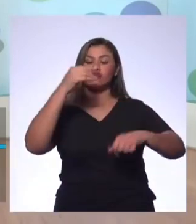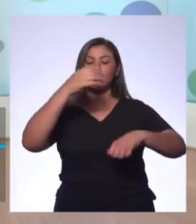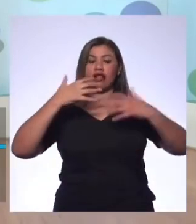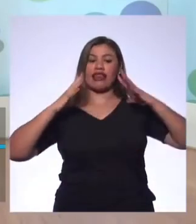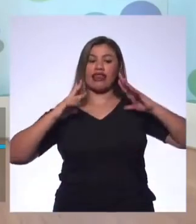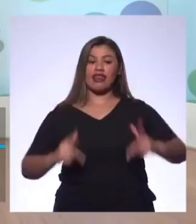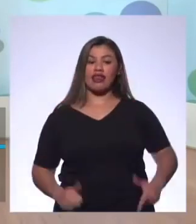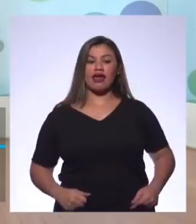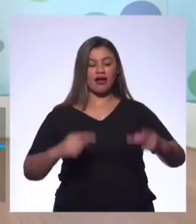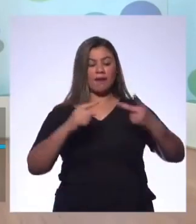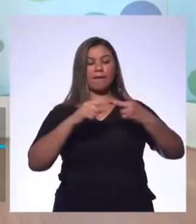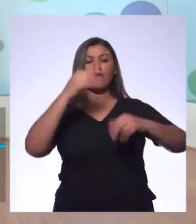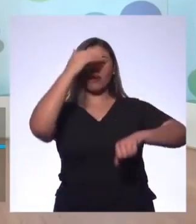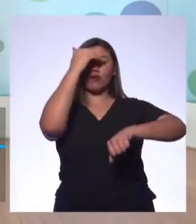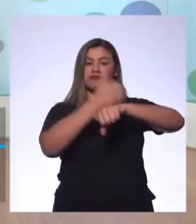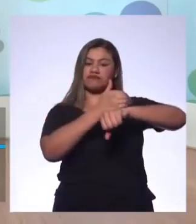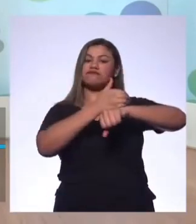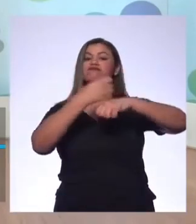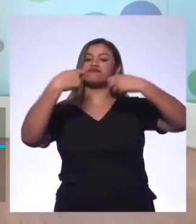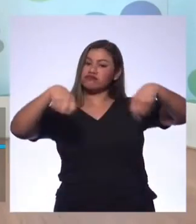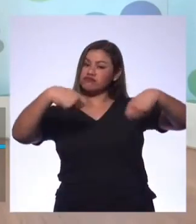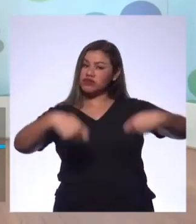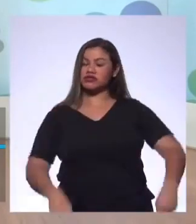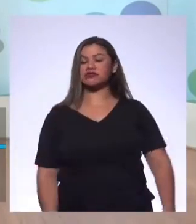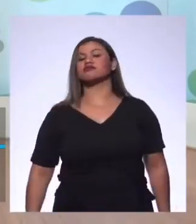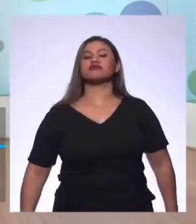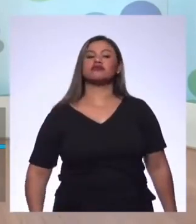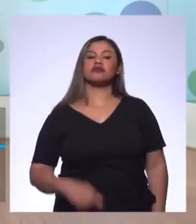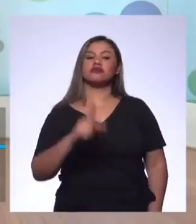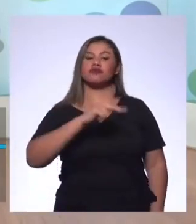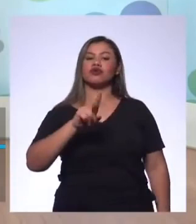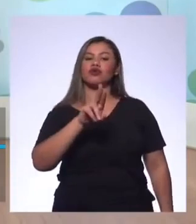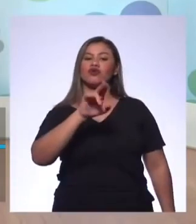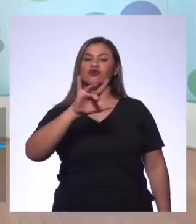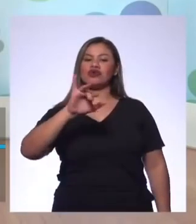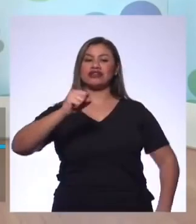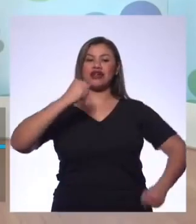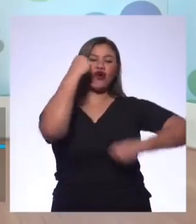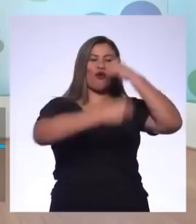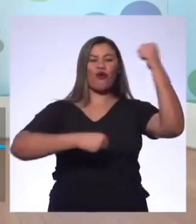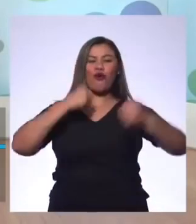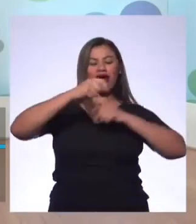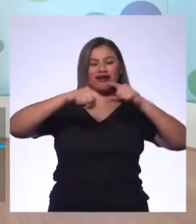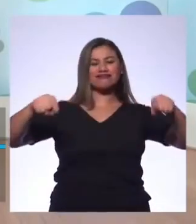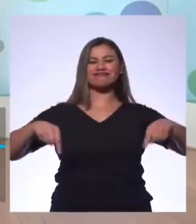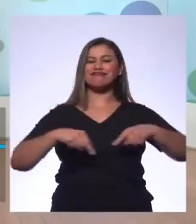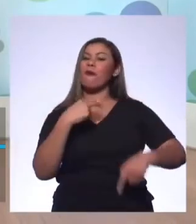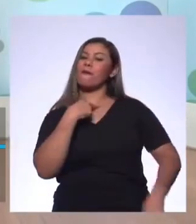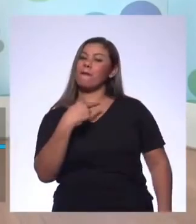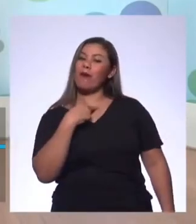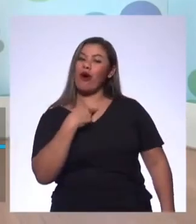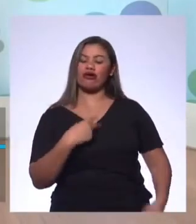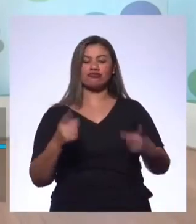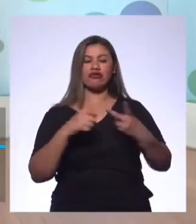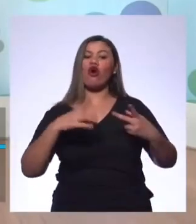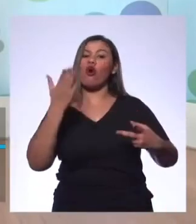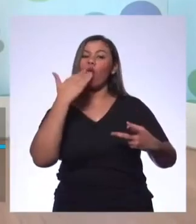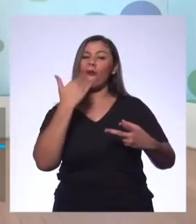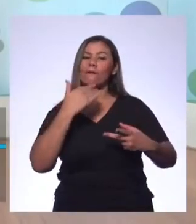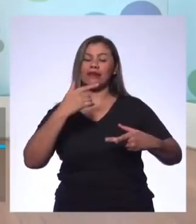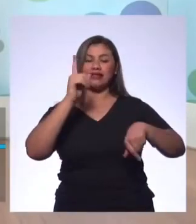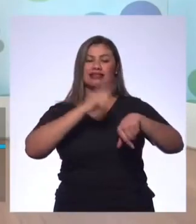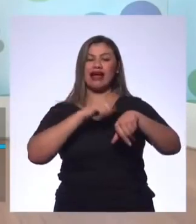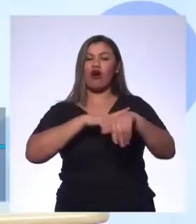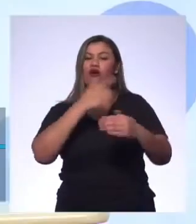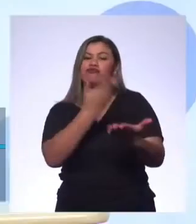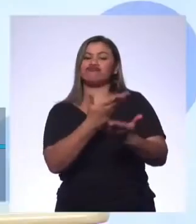pontual. É verdade. Pro Ulisses, não correr na sala, não comer nas aulas.